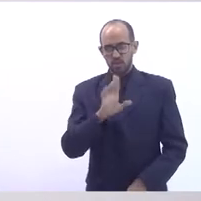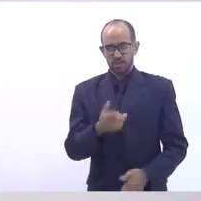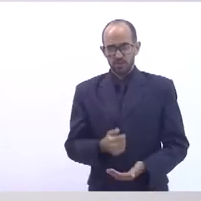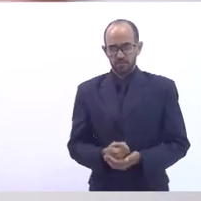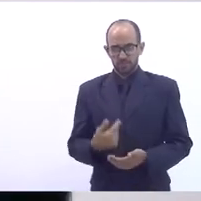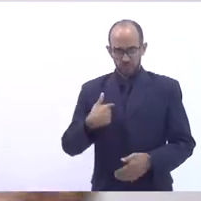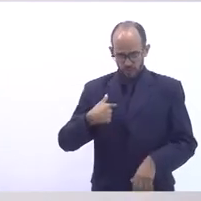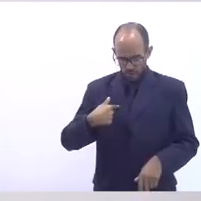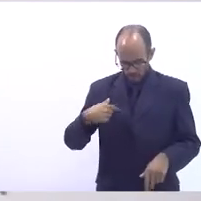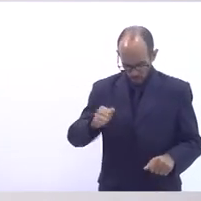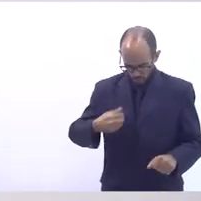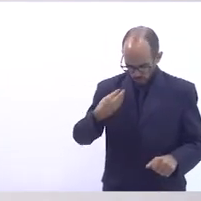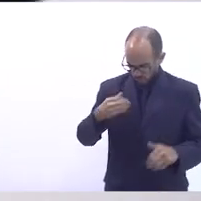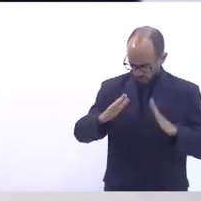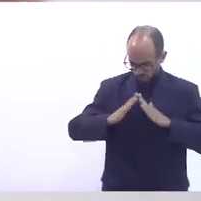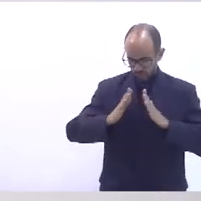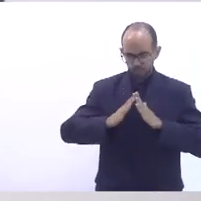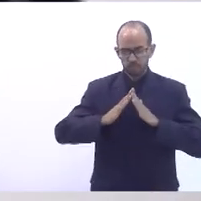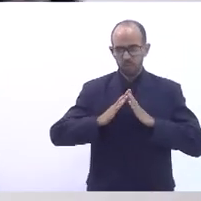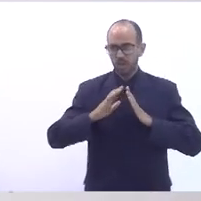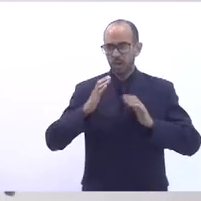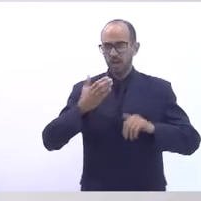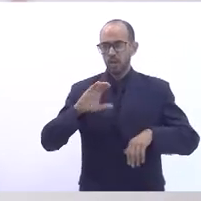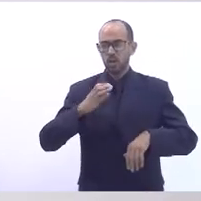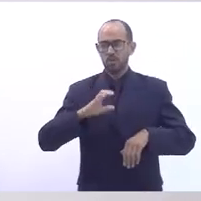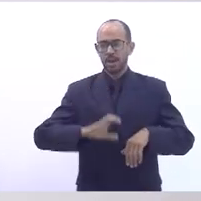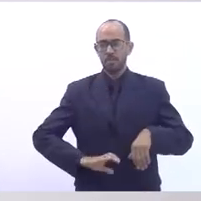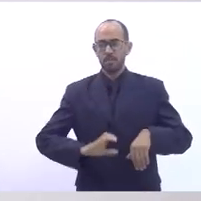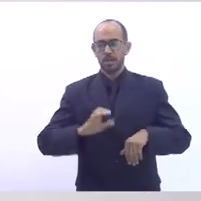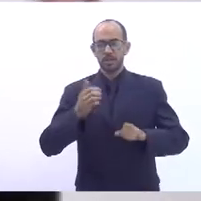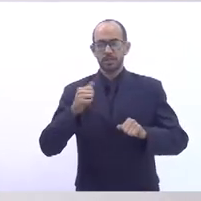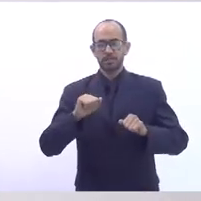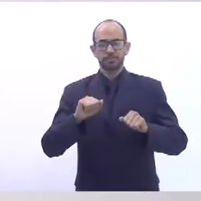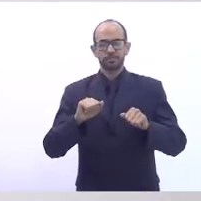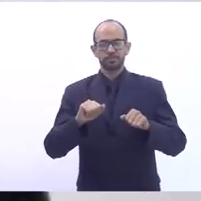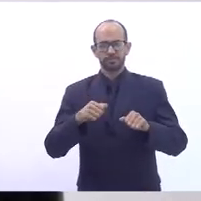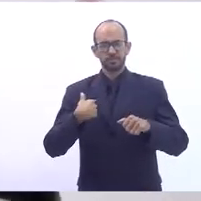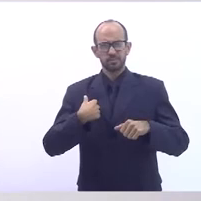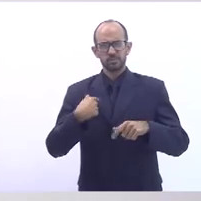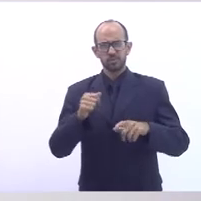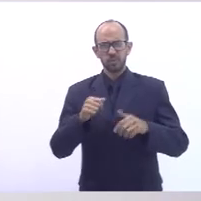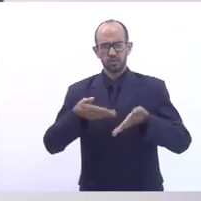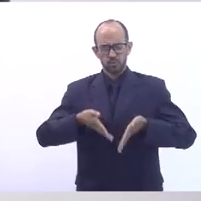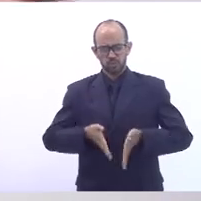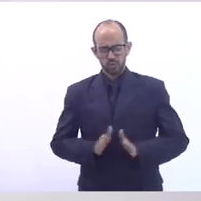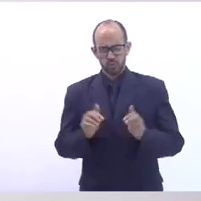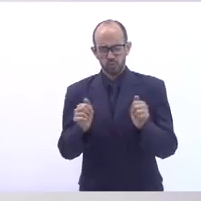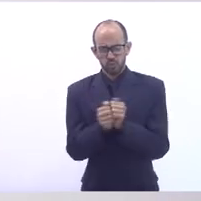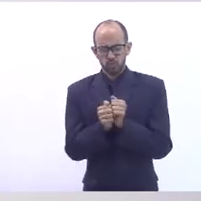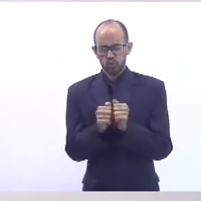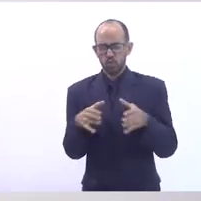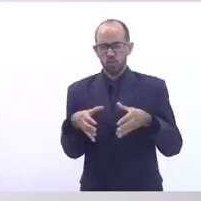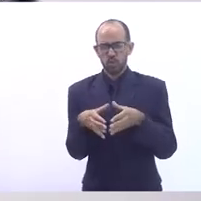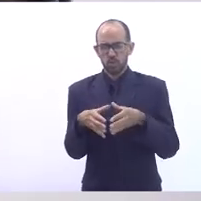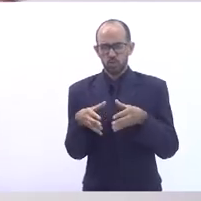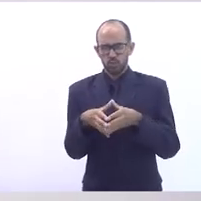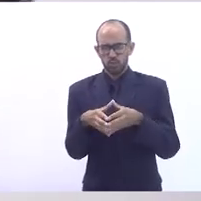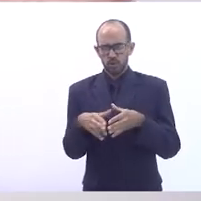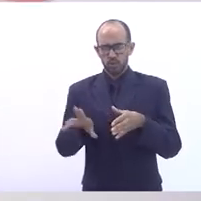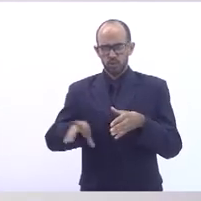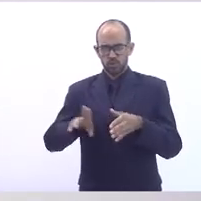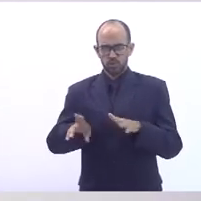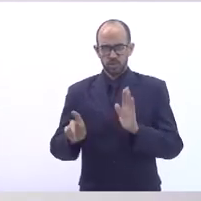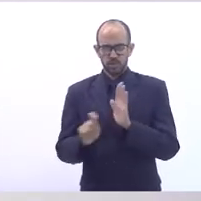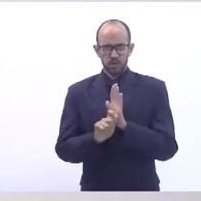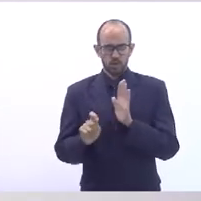eu vive em Copacabana nasce junto com uma turma da pesada eu já contabilizei só